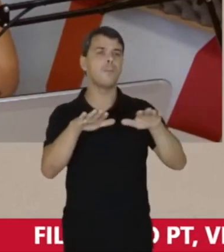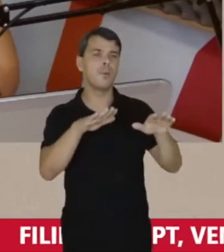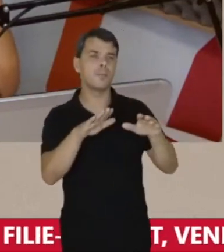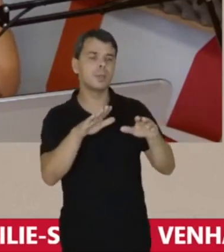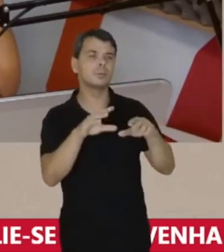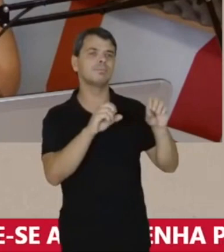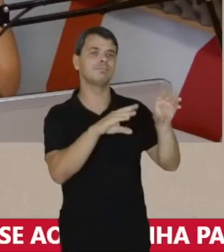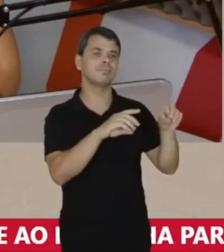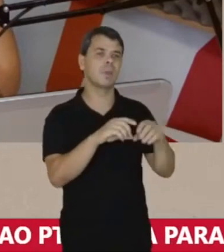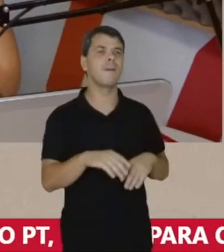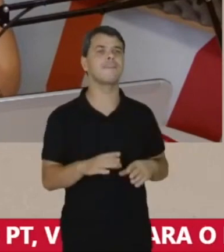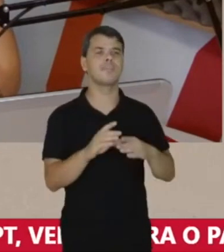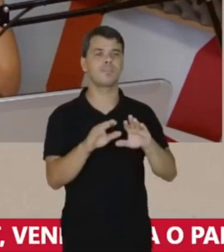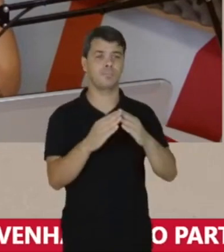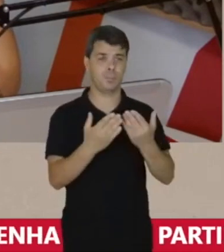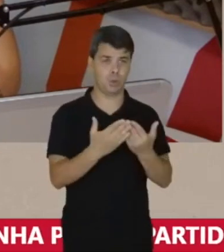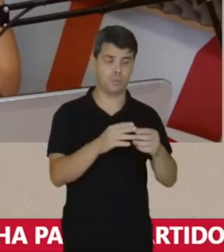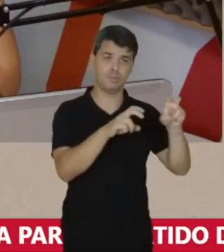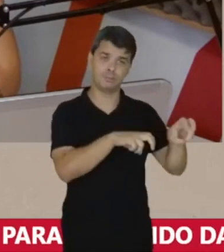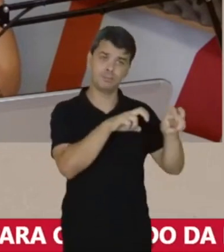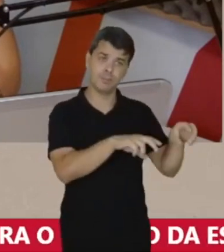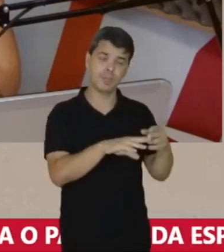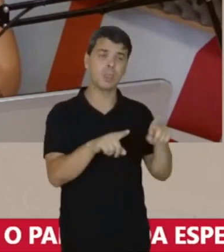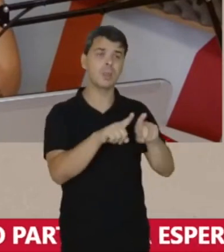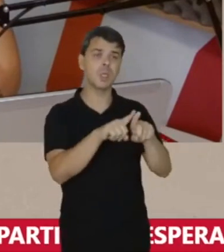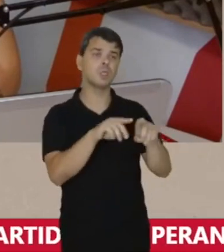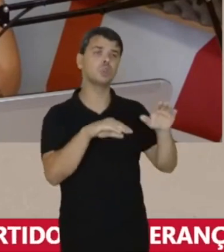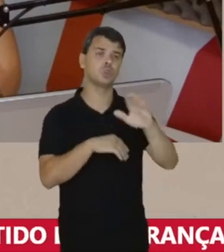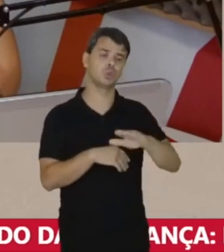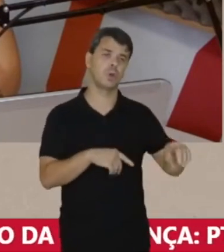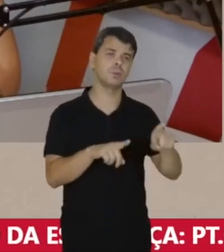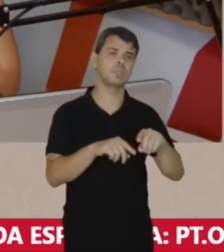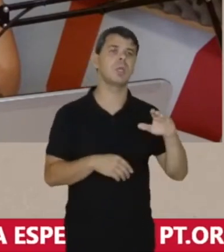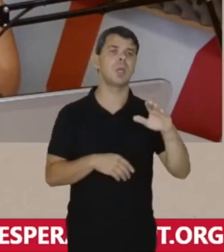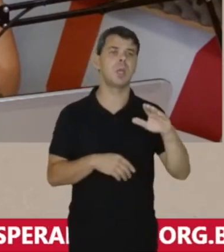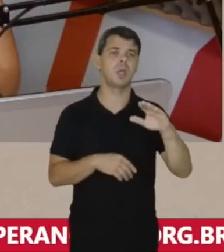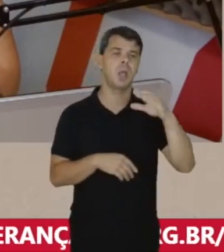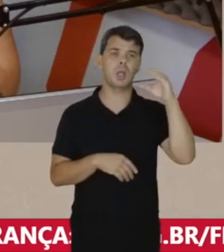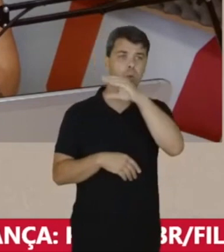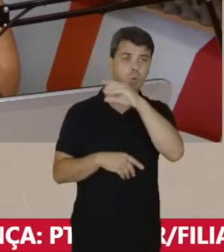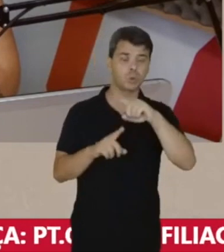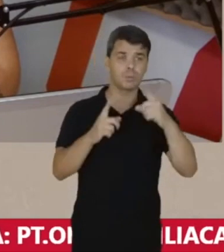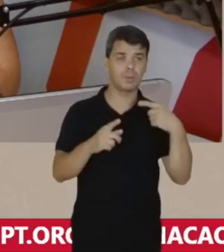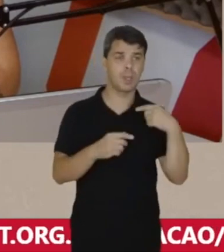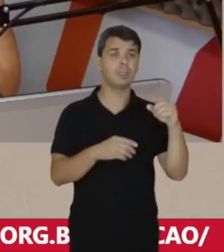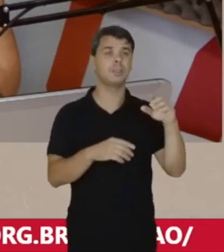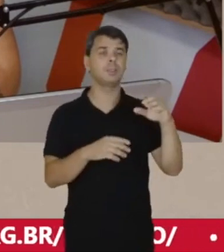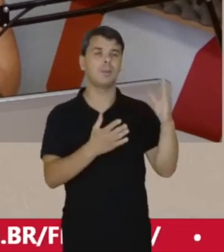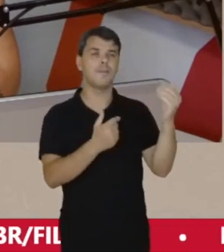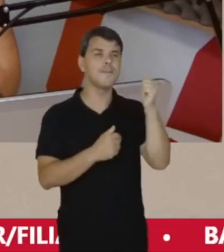campo, movimento pela educação de jovens e adultos, movimento de mulheres. A SECADI era uma secretaria